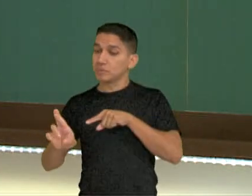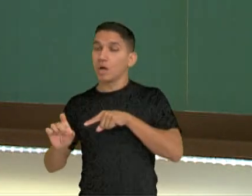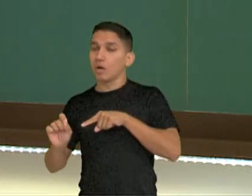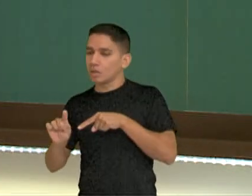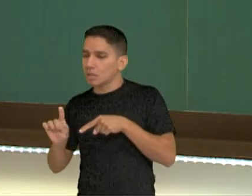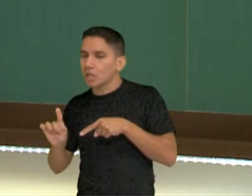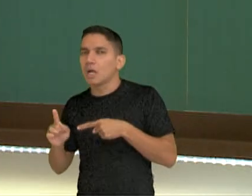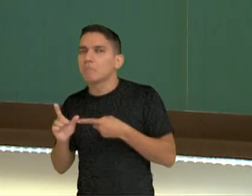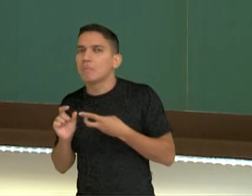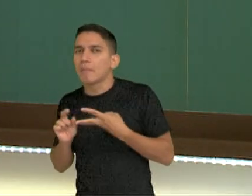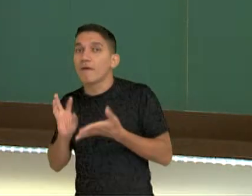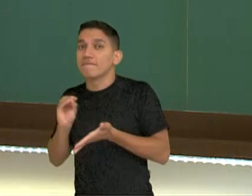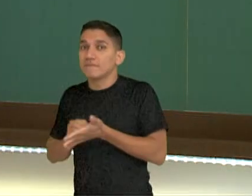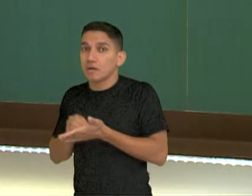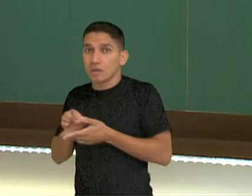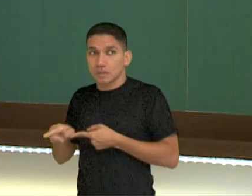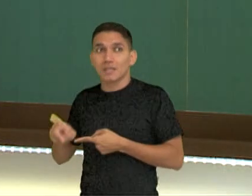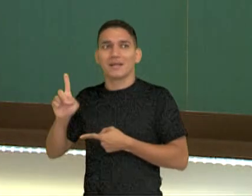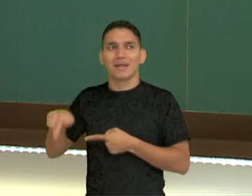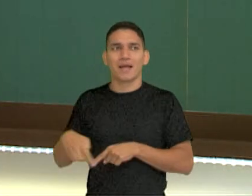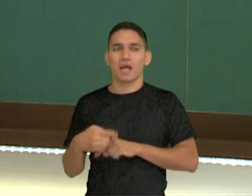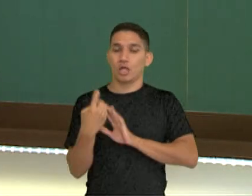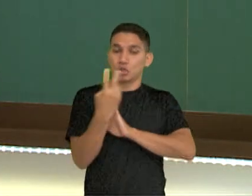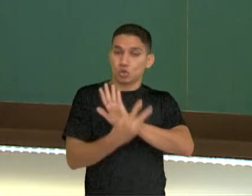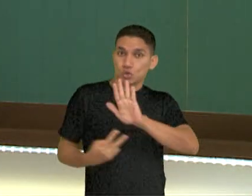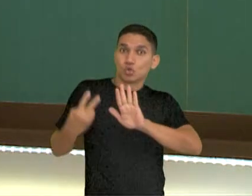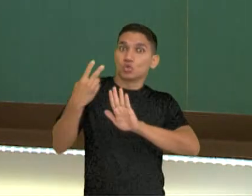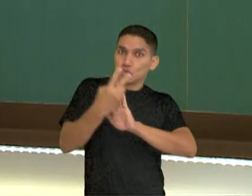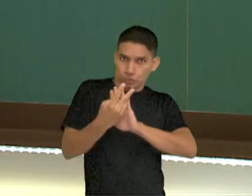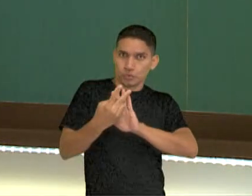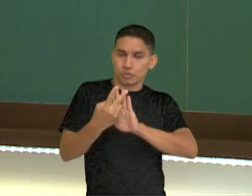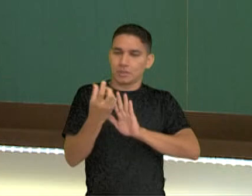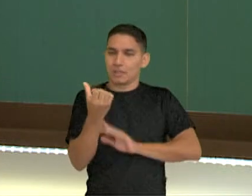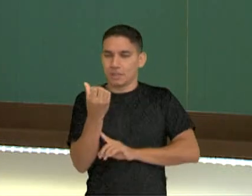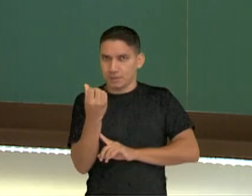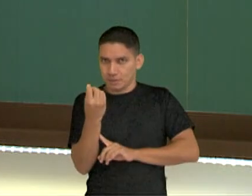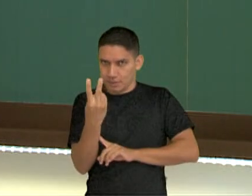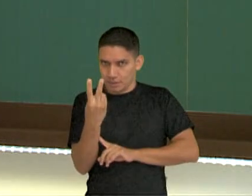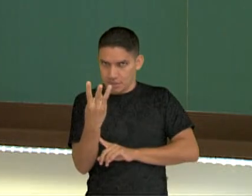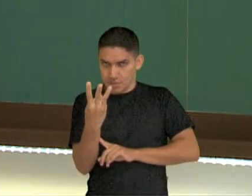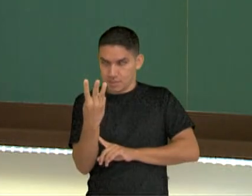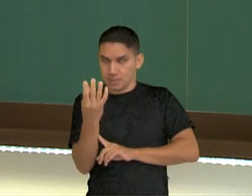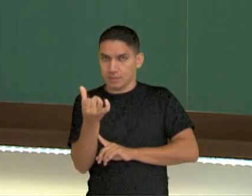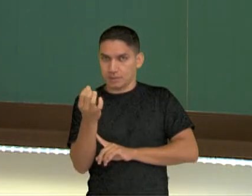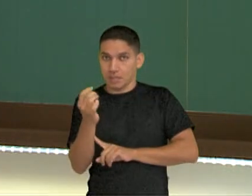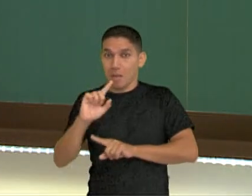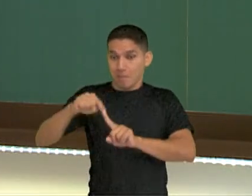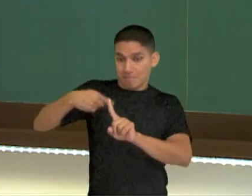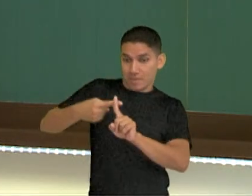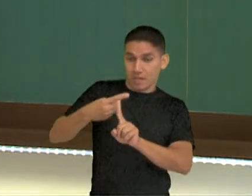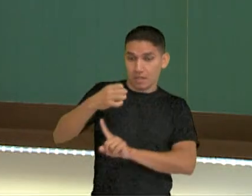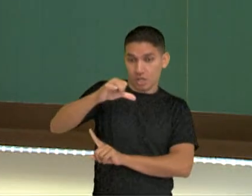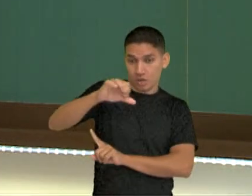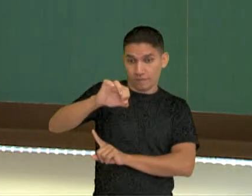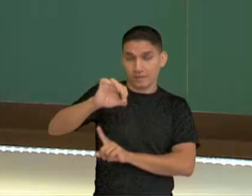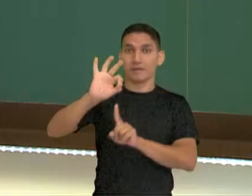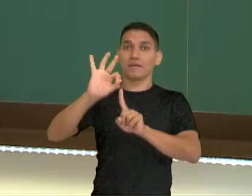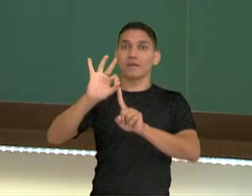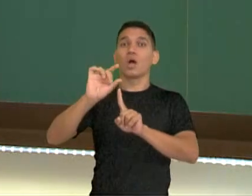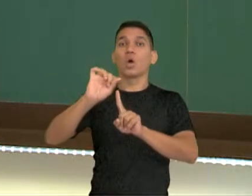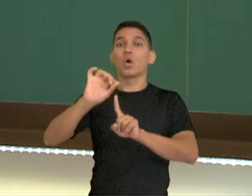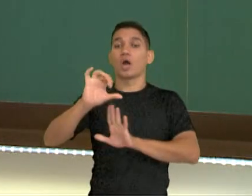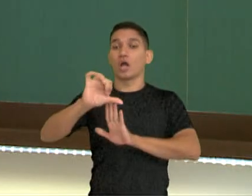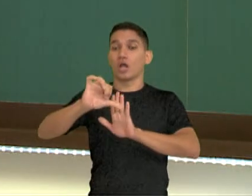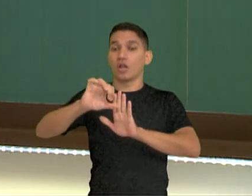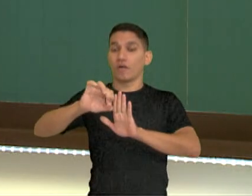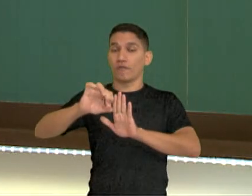resto dessa divisão. Então, 2 voltas de 360 mais o 90 graus. O 90 graus está